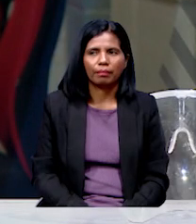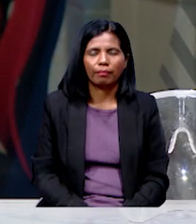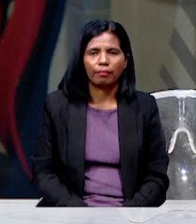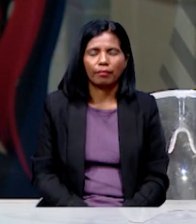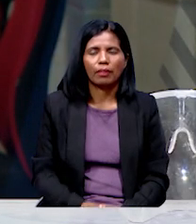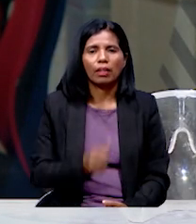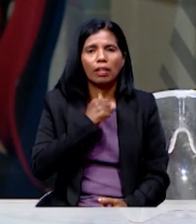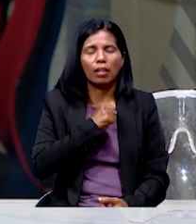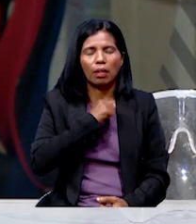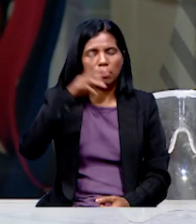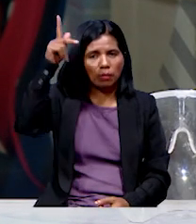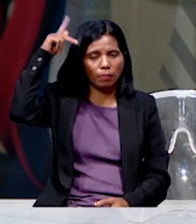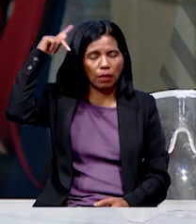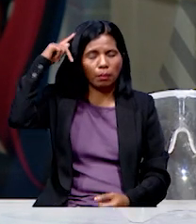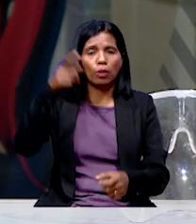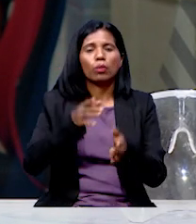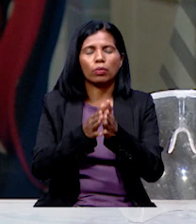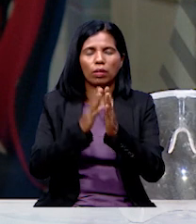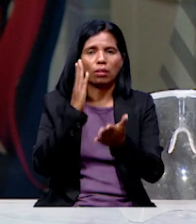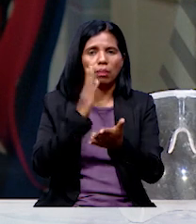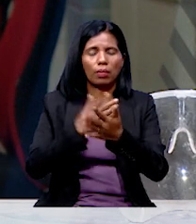Papa Francisco usa a tua parafuno e a Ucrânia.